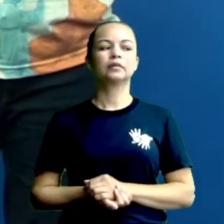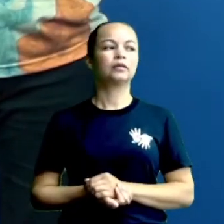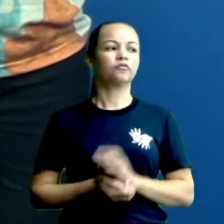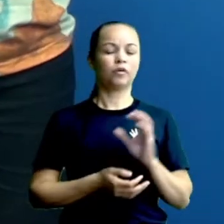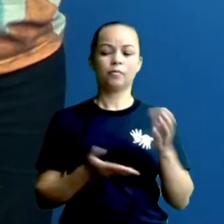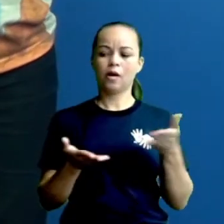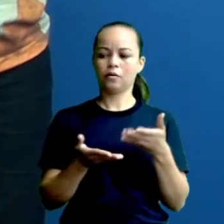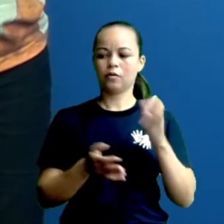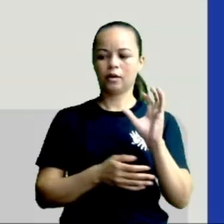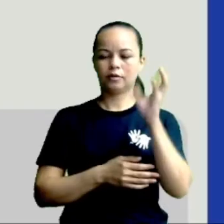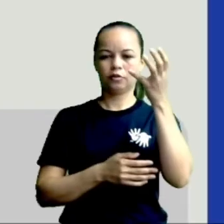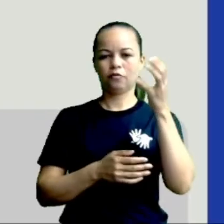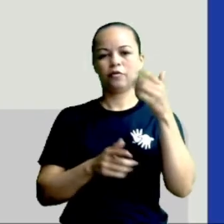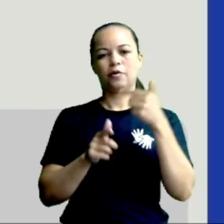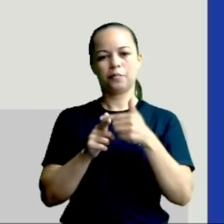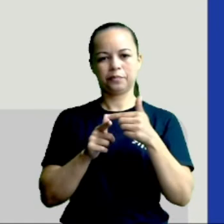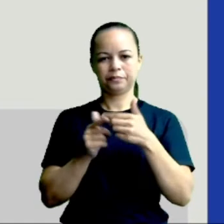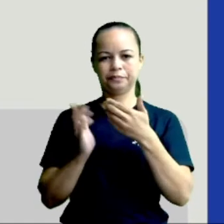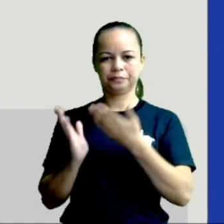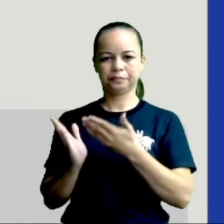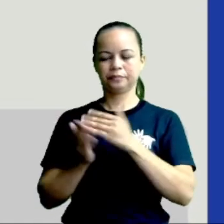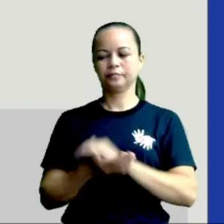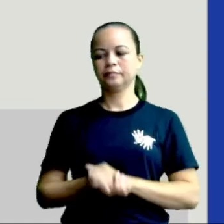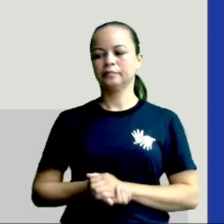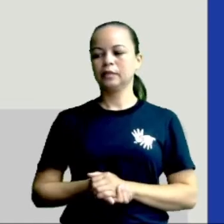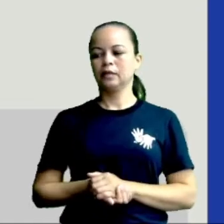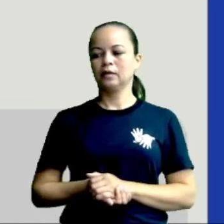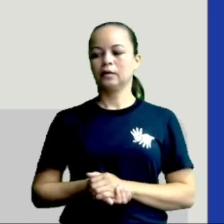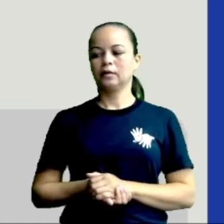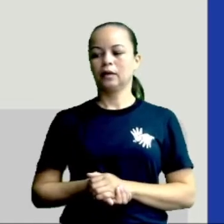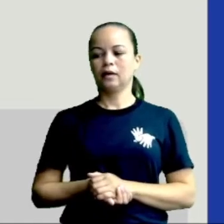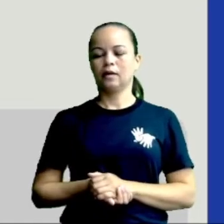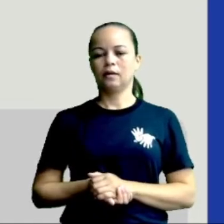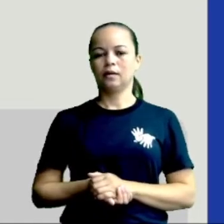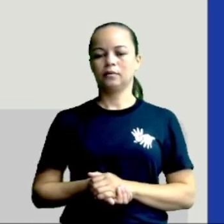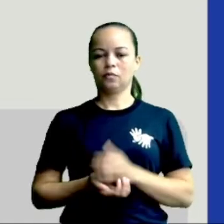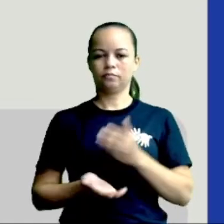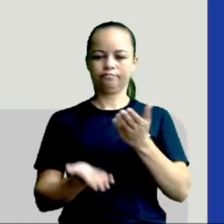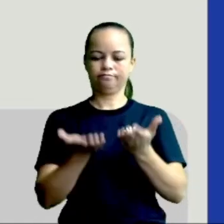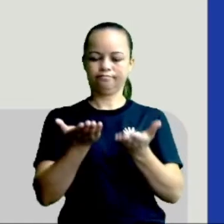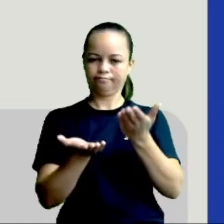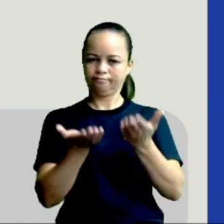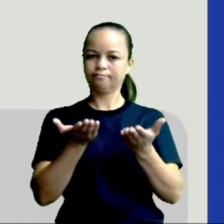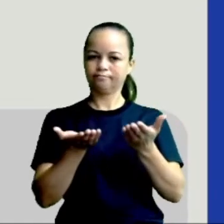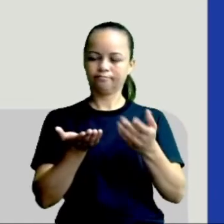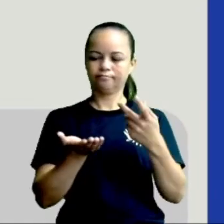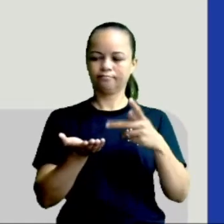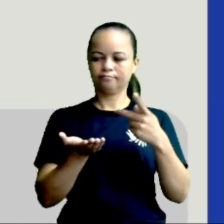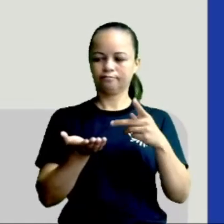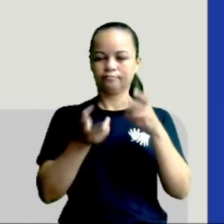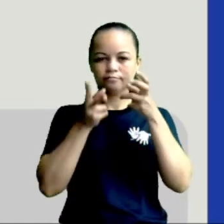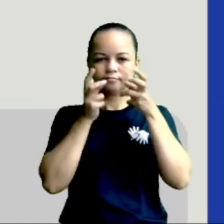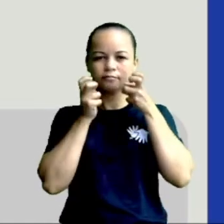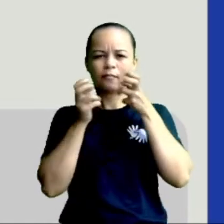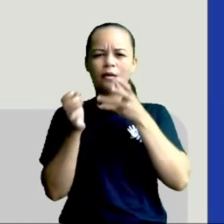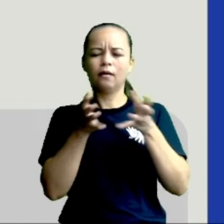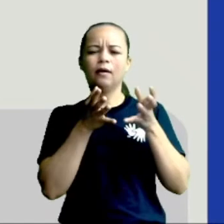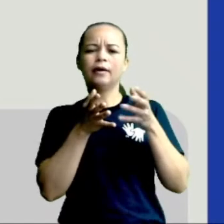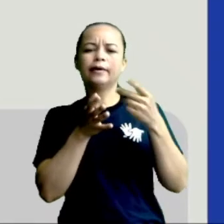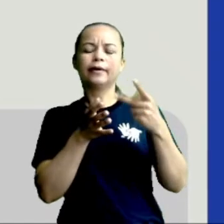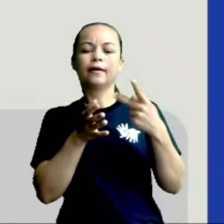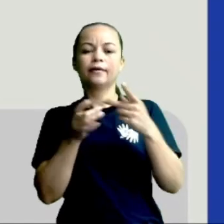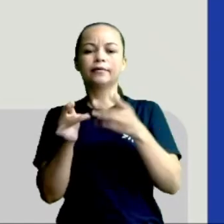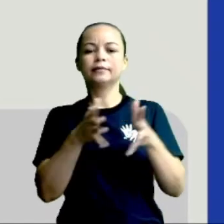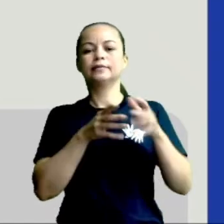lá solucionar o nosso problema de observa aí a balança está em equilíbrio né e cada lado da balança